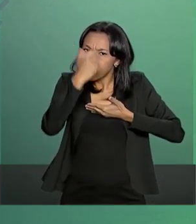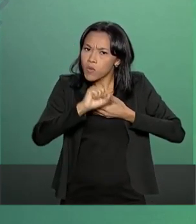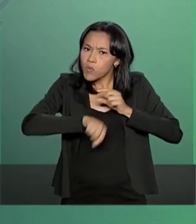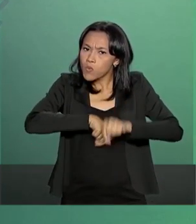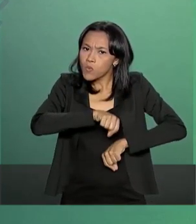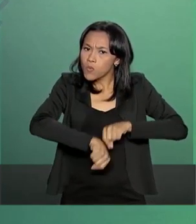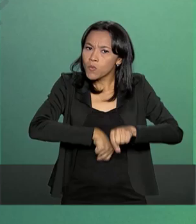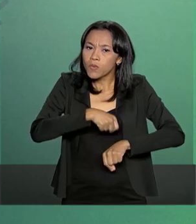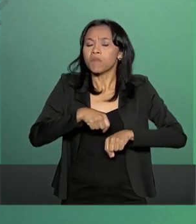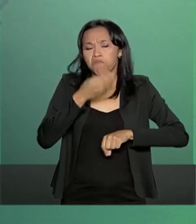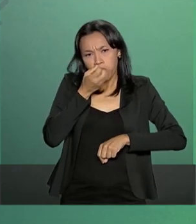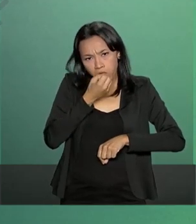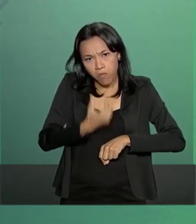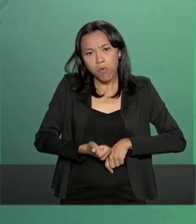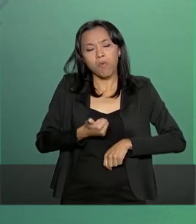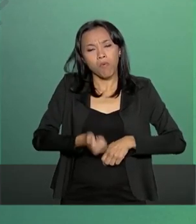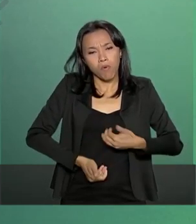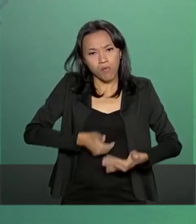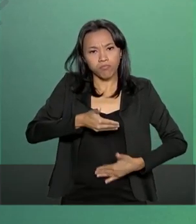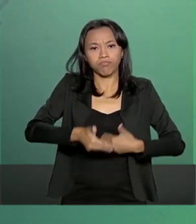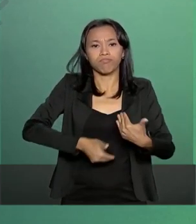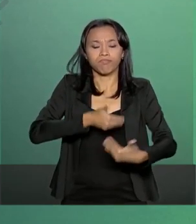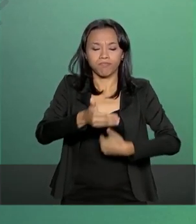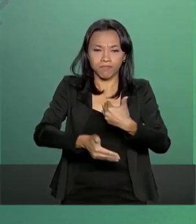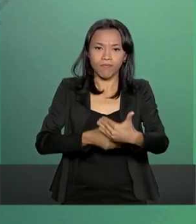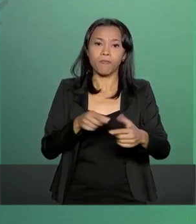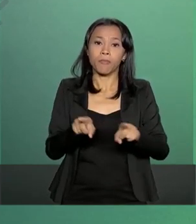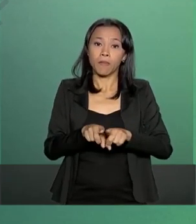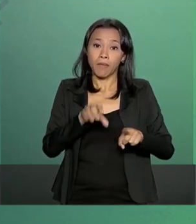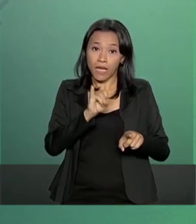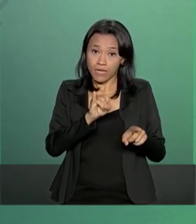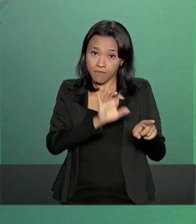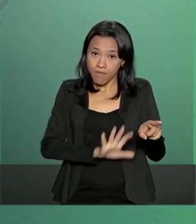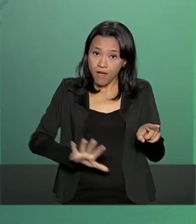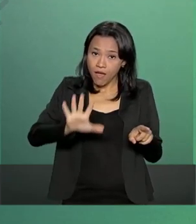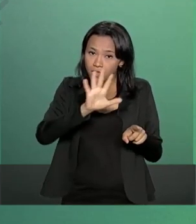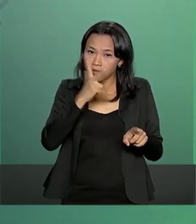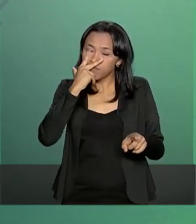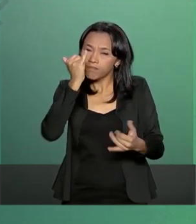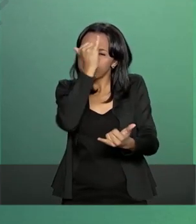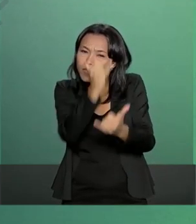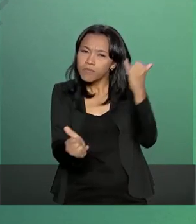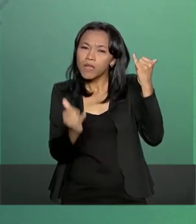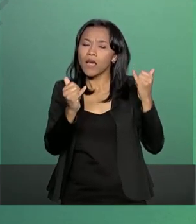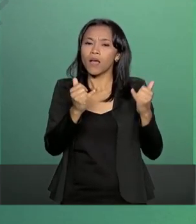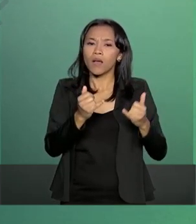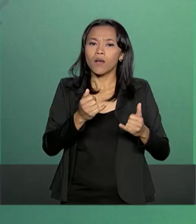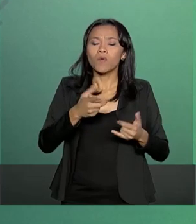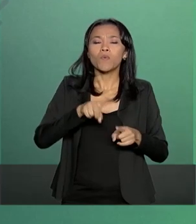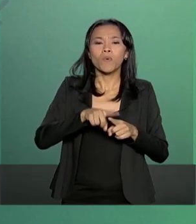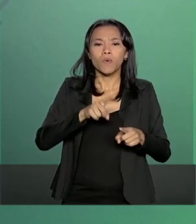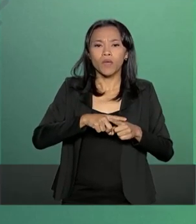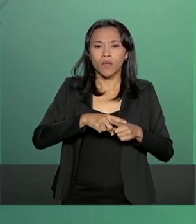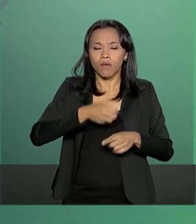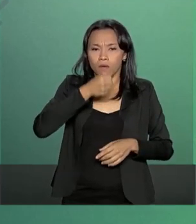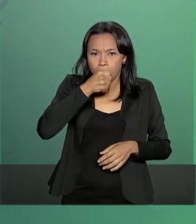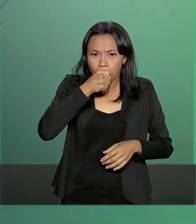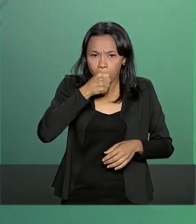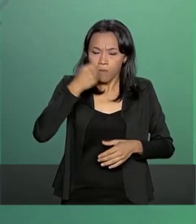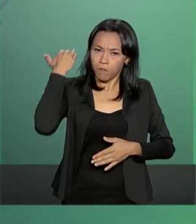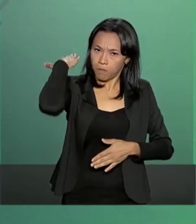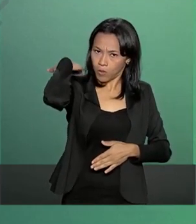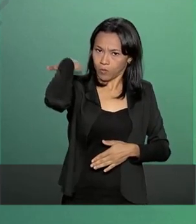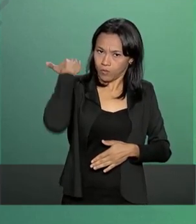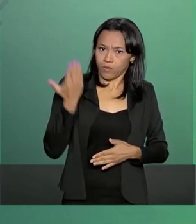no quadro intestinal e imagem compatível com pneumonia. Essa